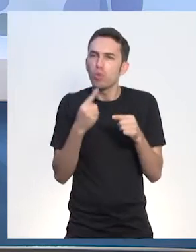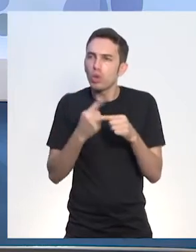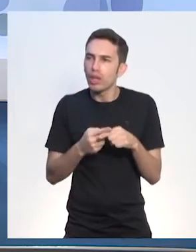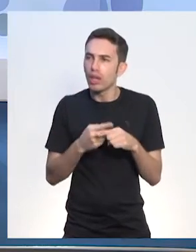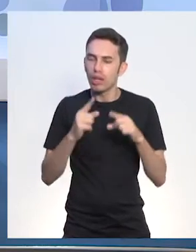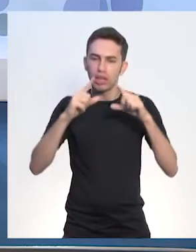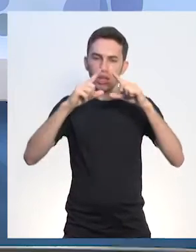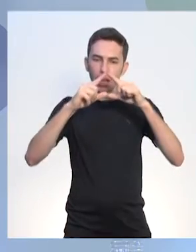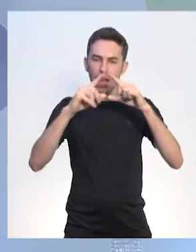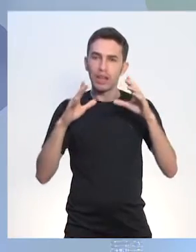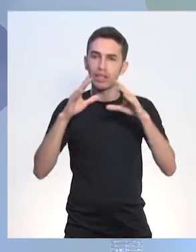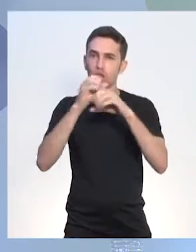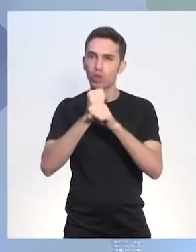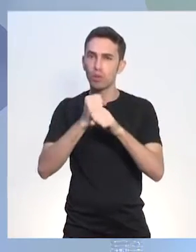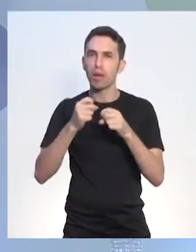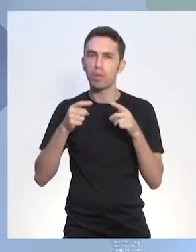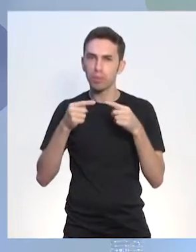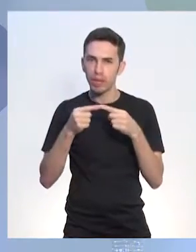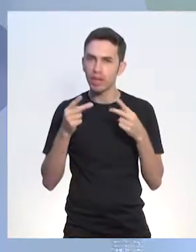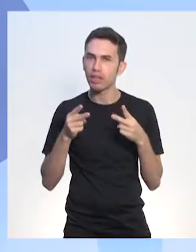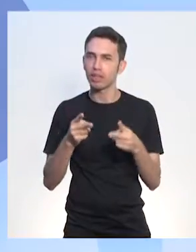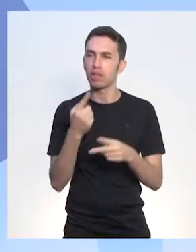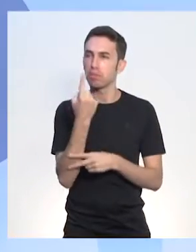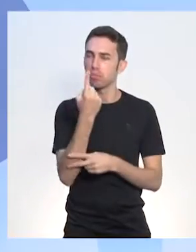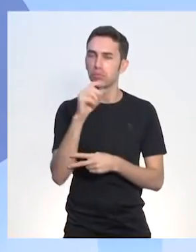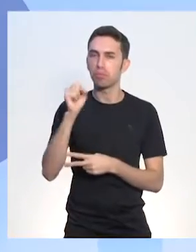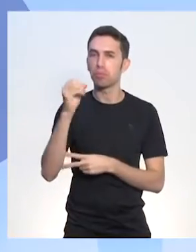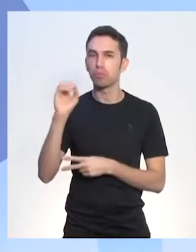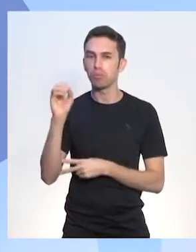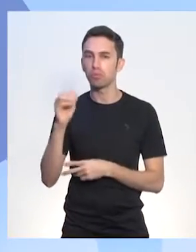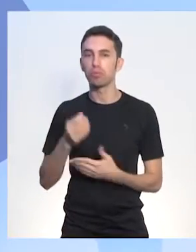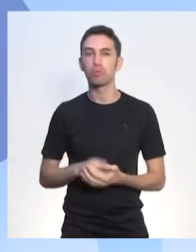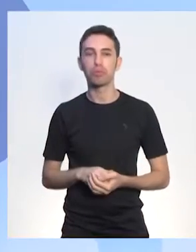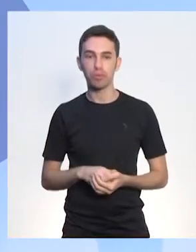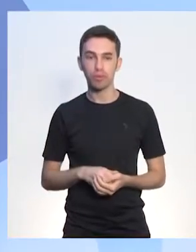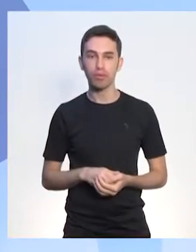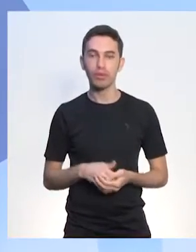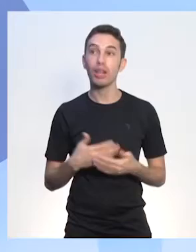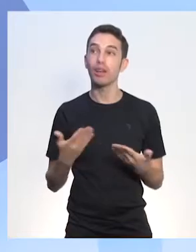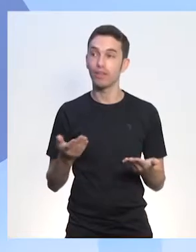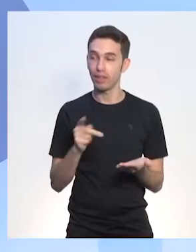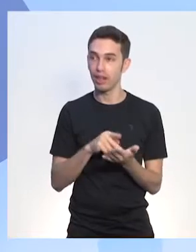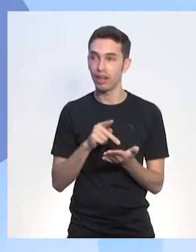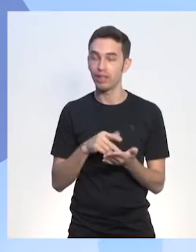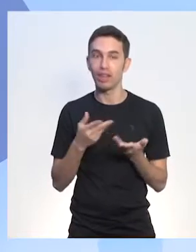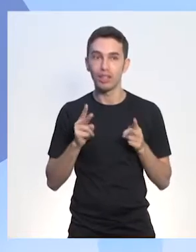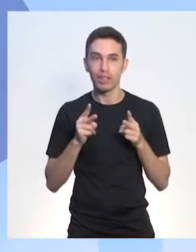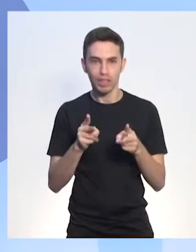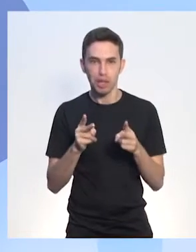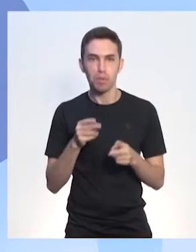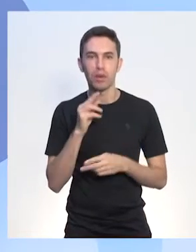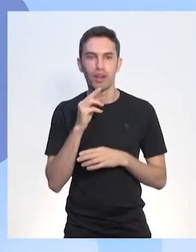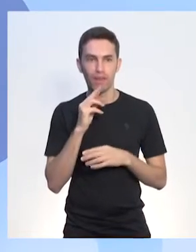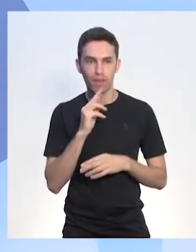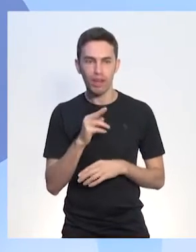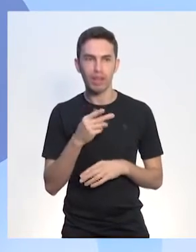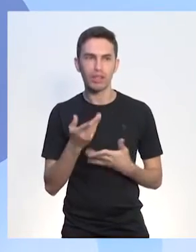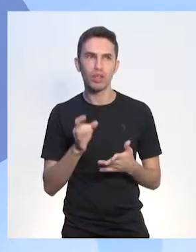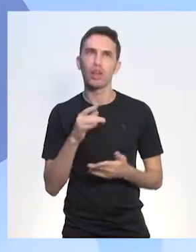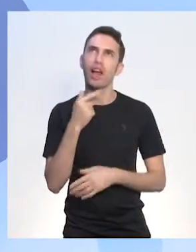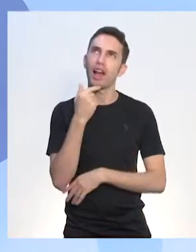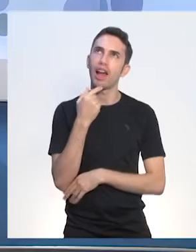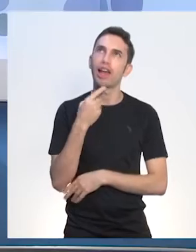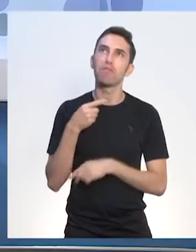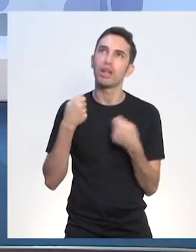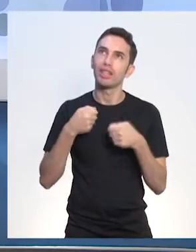sem testar nem sempre ajuda muito, né? É verdade. Nessas aulas anteriores a gente insistiu muito nessa questão, né? Não basta falar, pelo menos